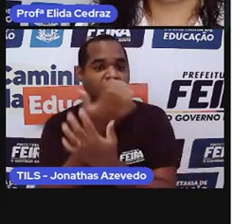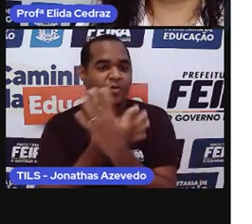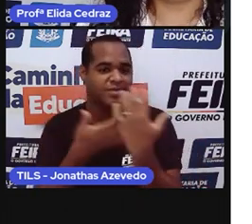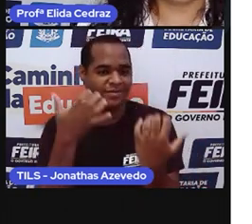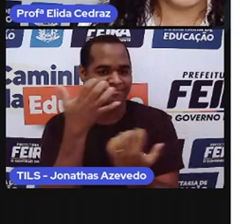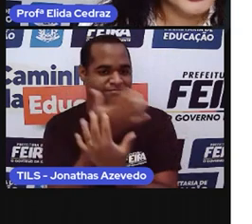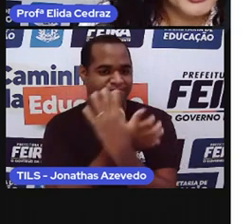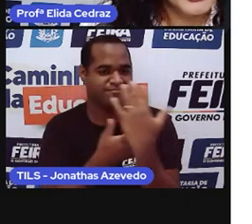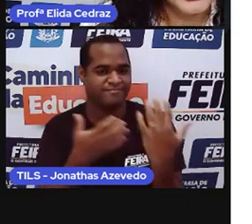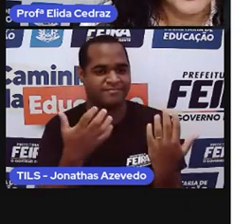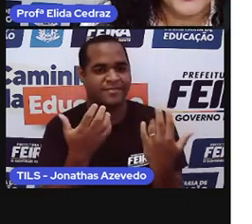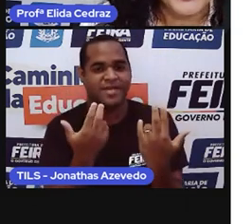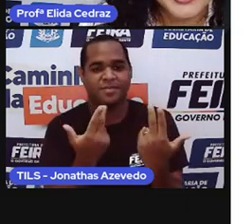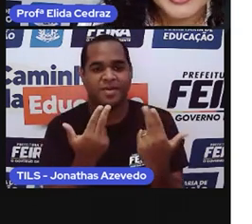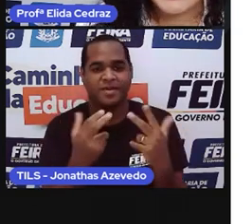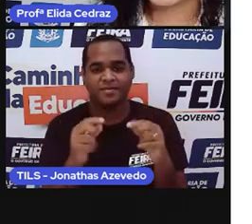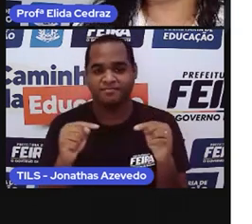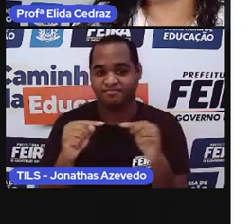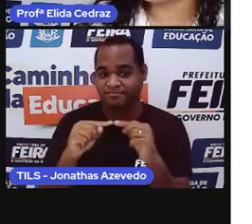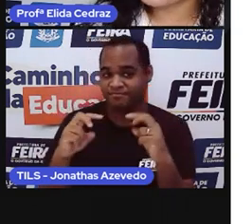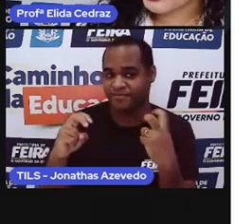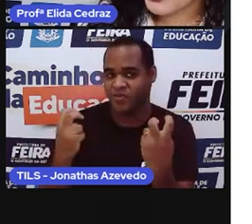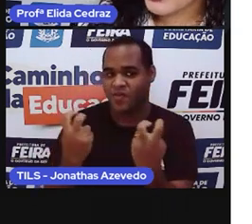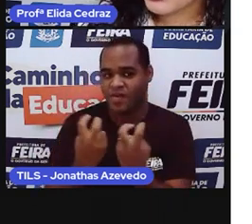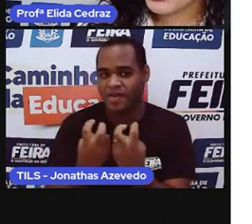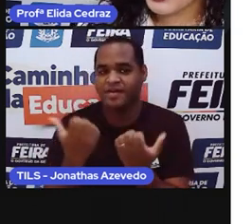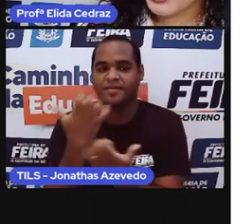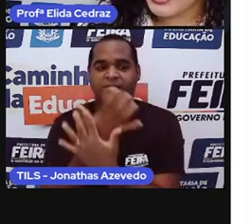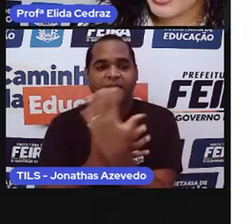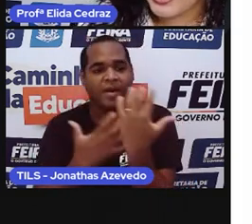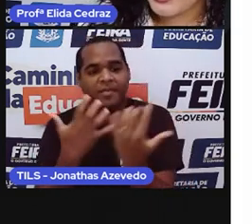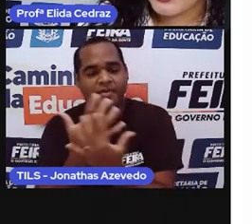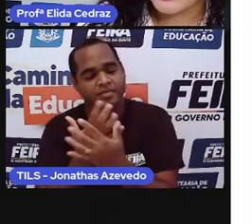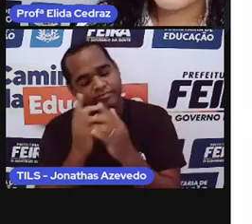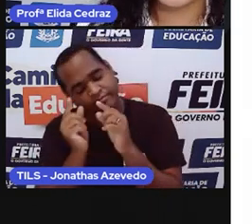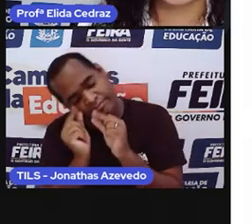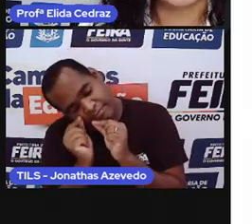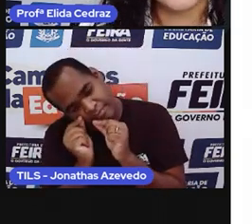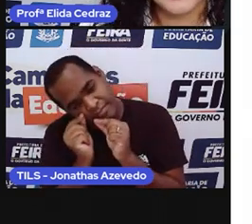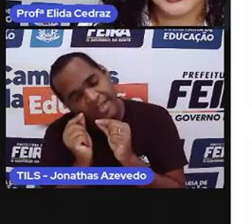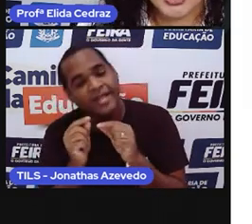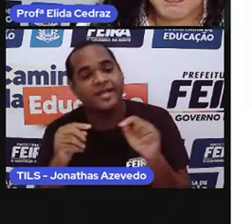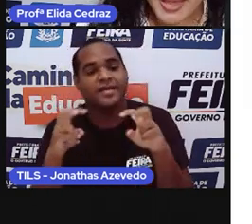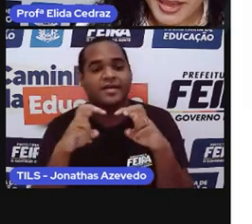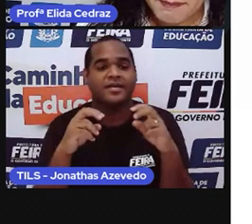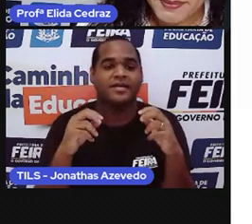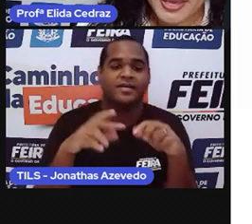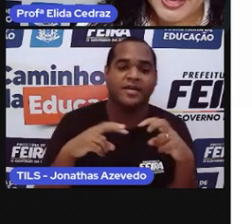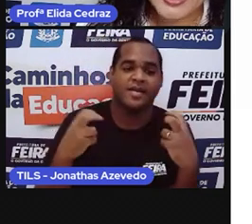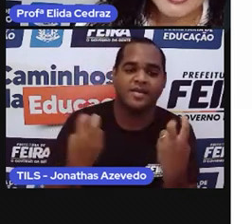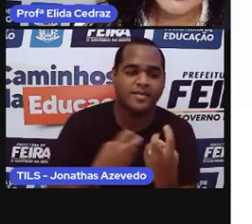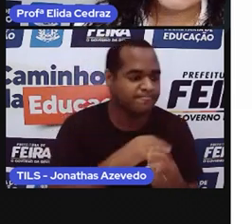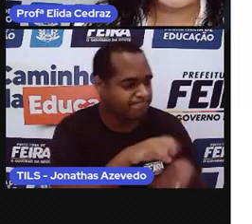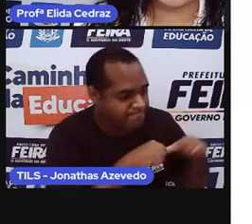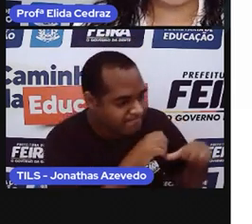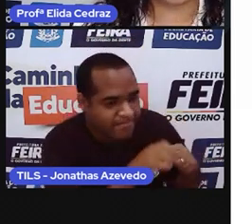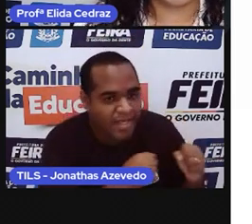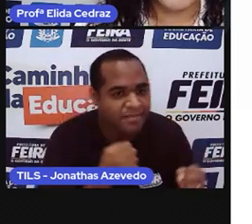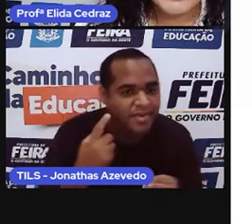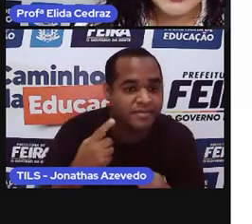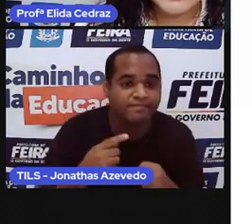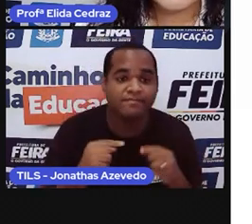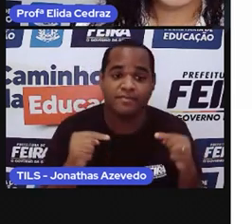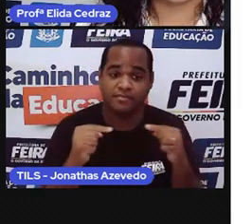popular, cantigas de roda, cantigas de niná, cantigas de pega-pega.